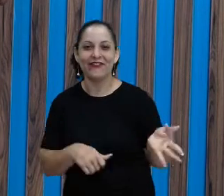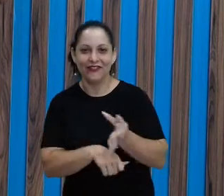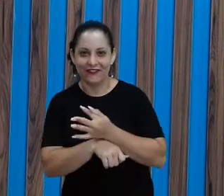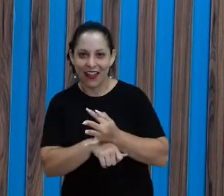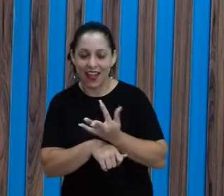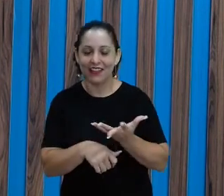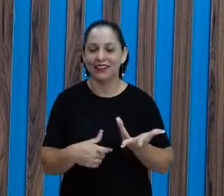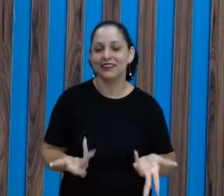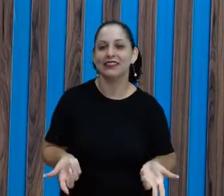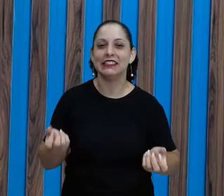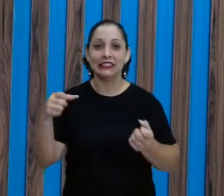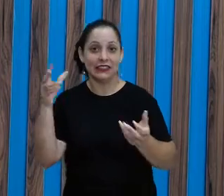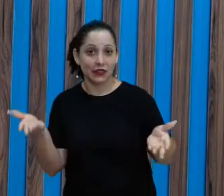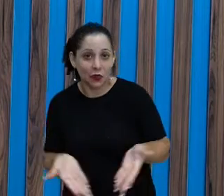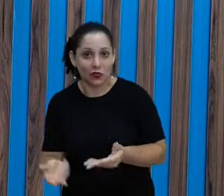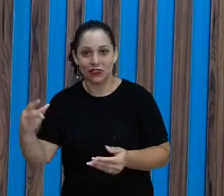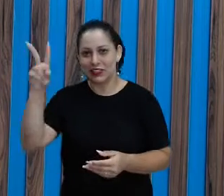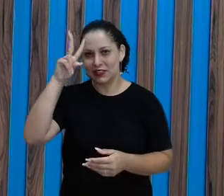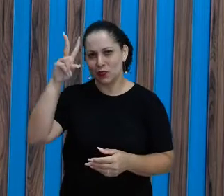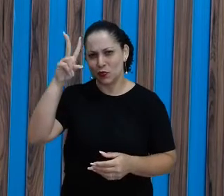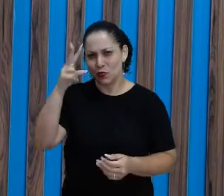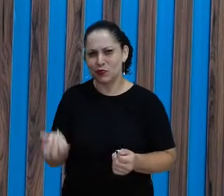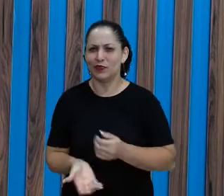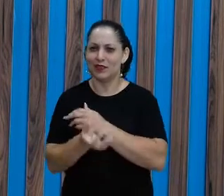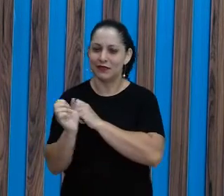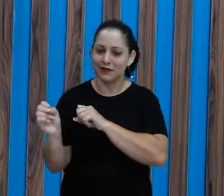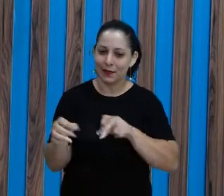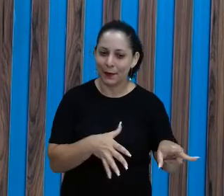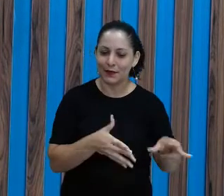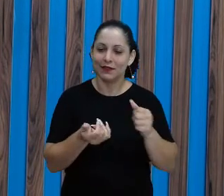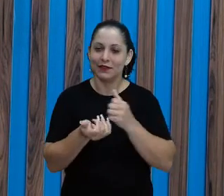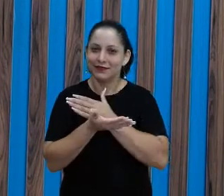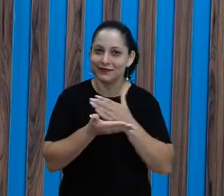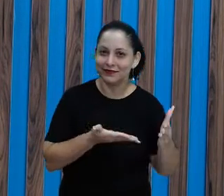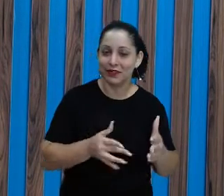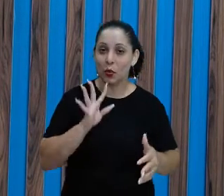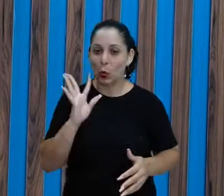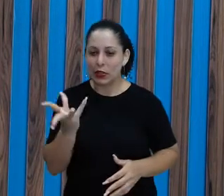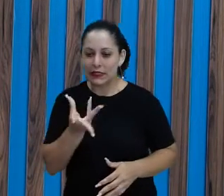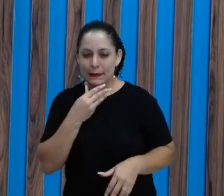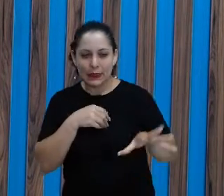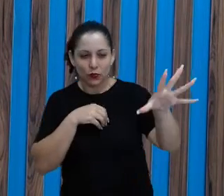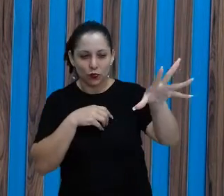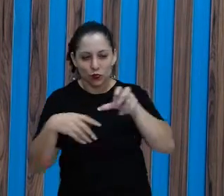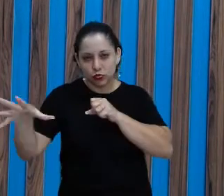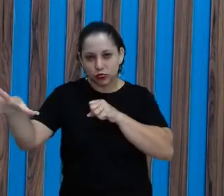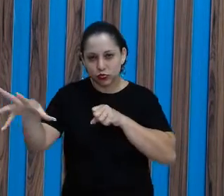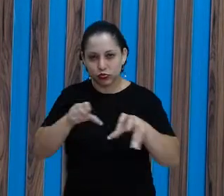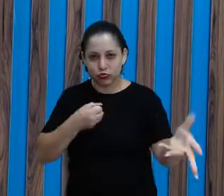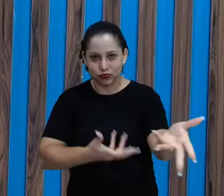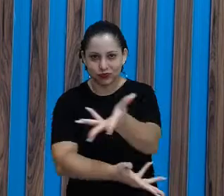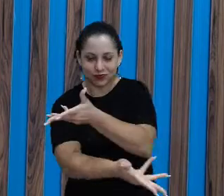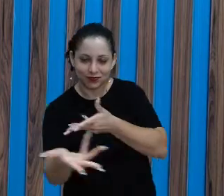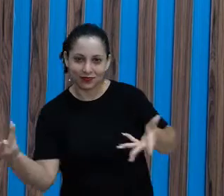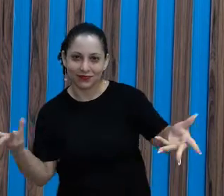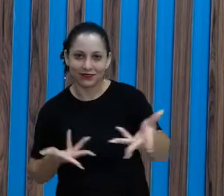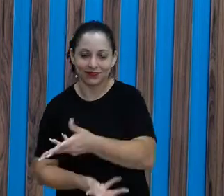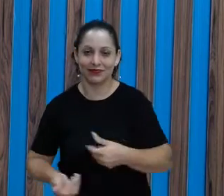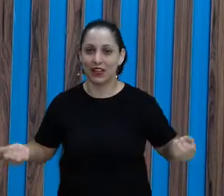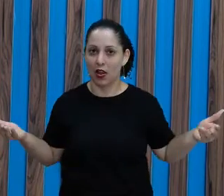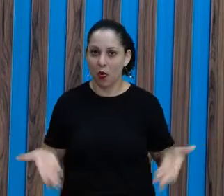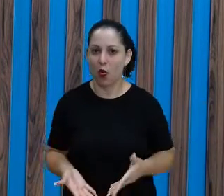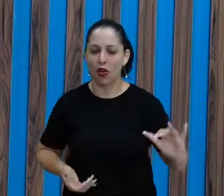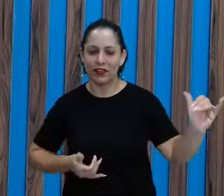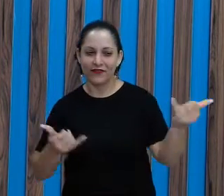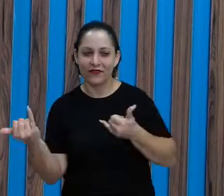segunda-feira, mais uma semana começando, né? E muito conhecimento aí pra gente aprender, pra gente trocar aqui